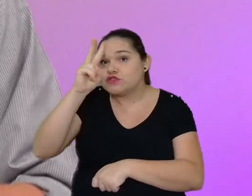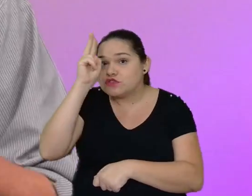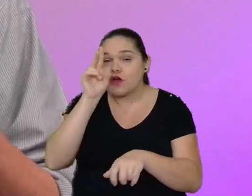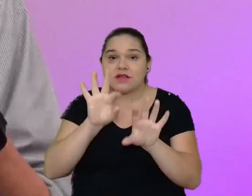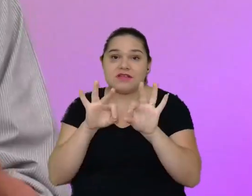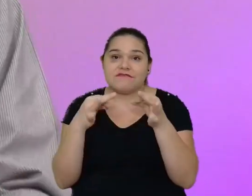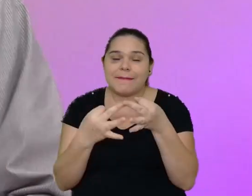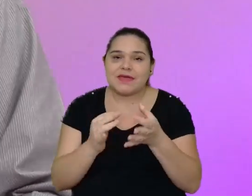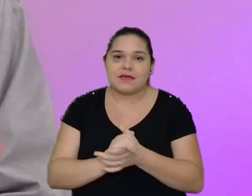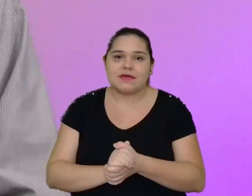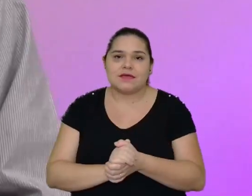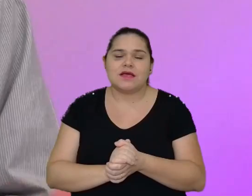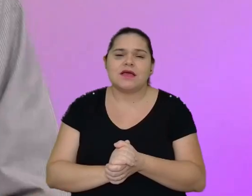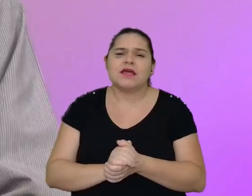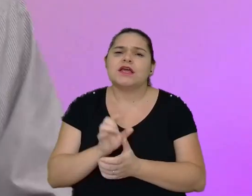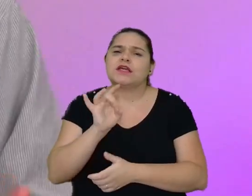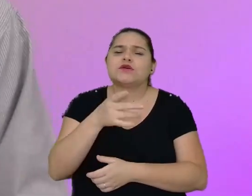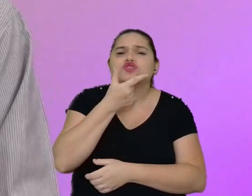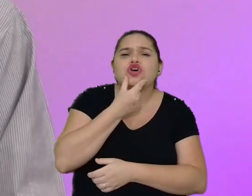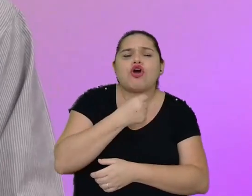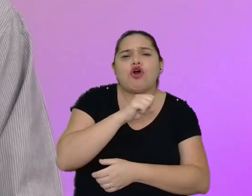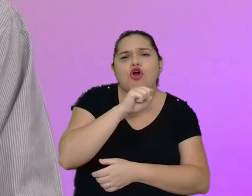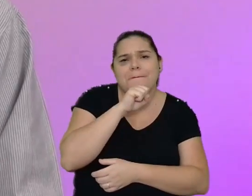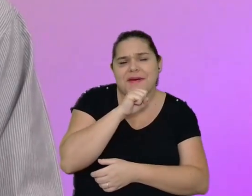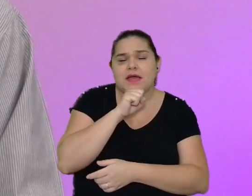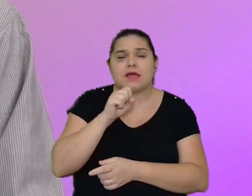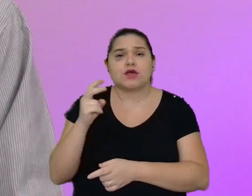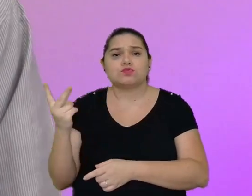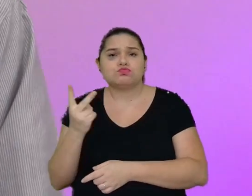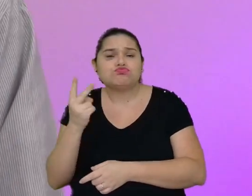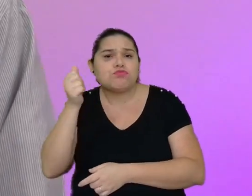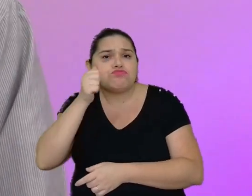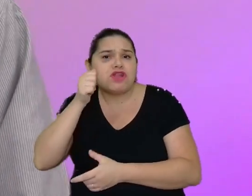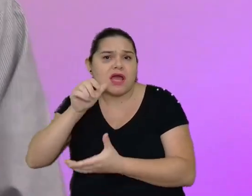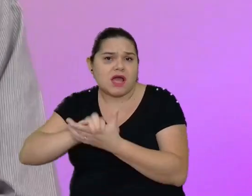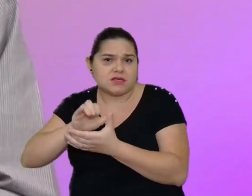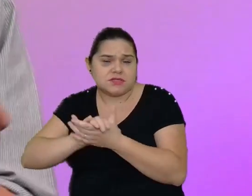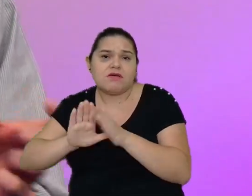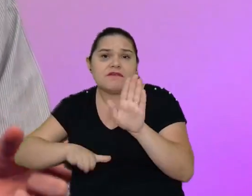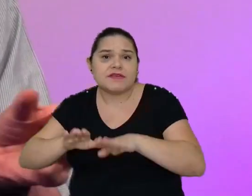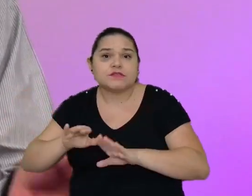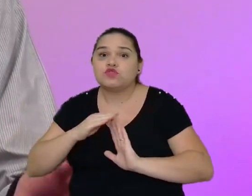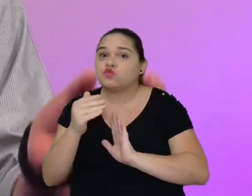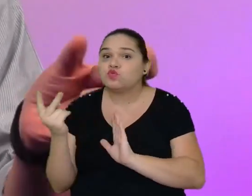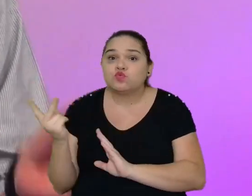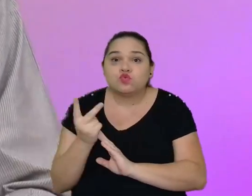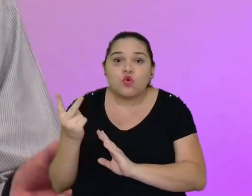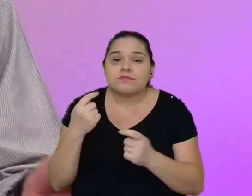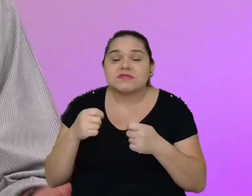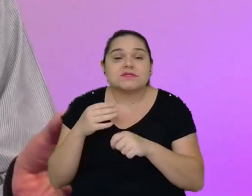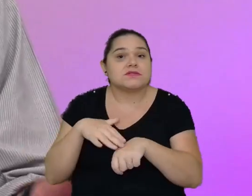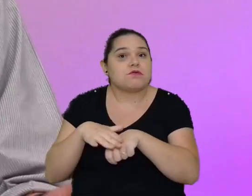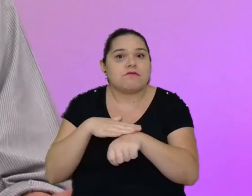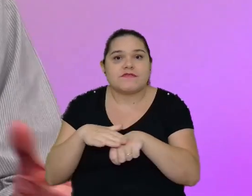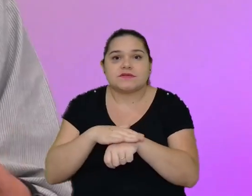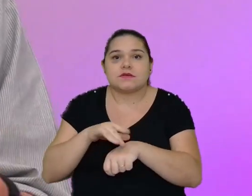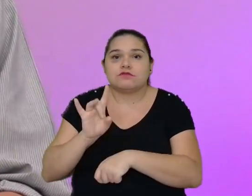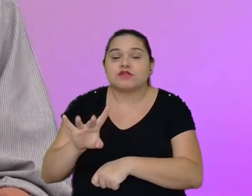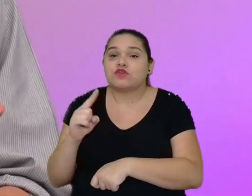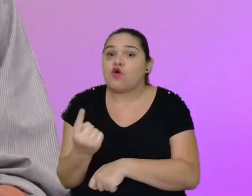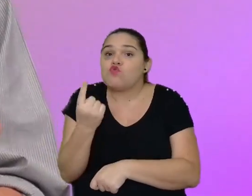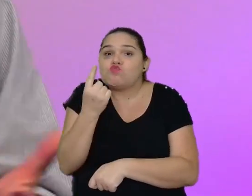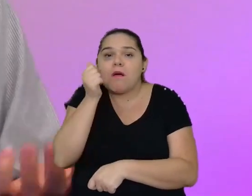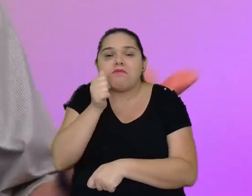mulheres também. Eu acho que todo mundo faz parte dessa conversa desde o início. Não é uma jornada única de uma mulher que está tentando